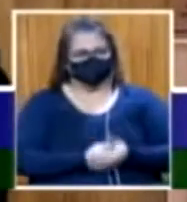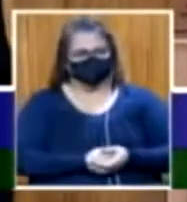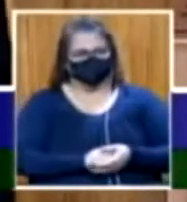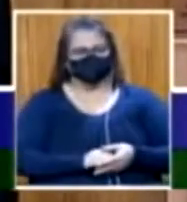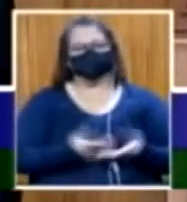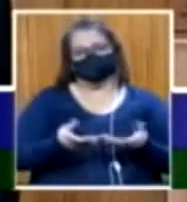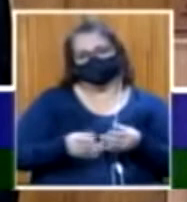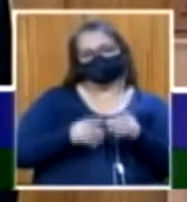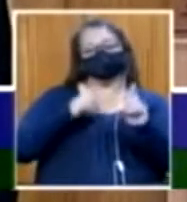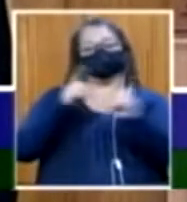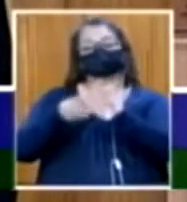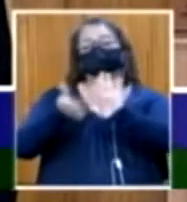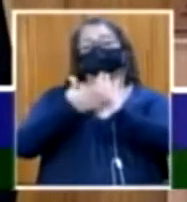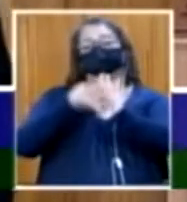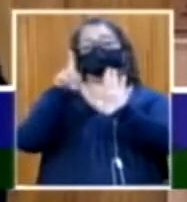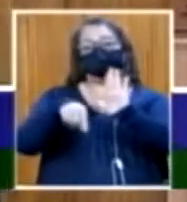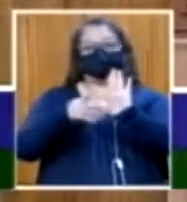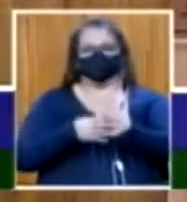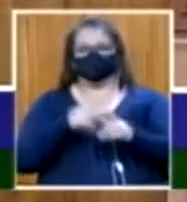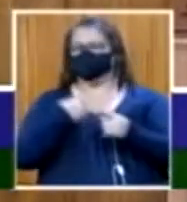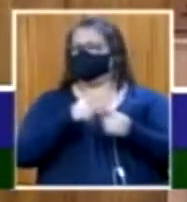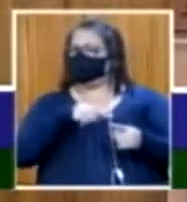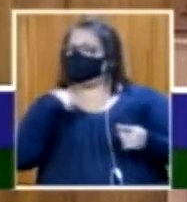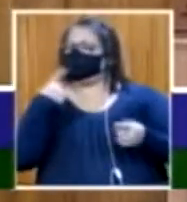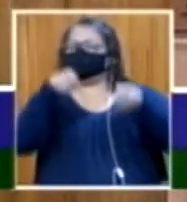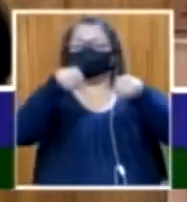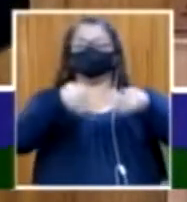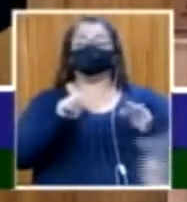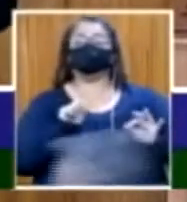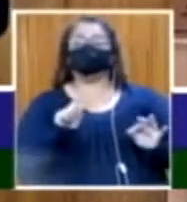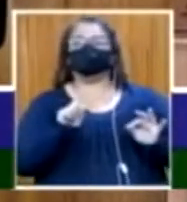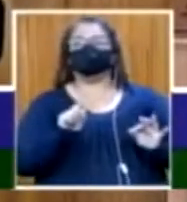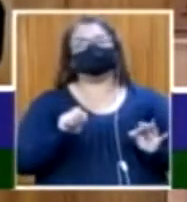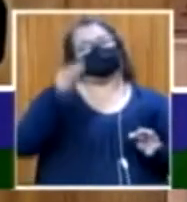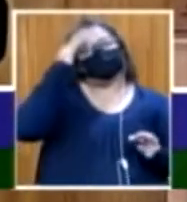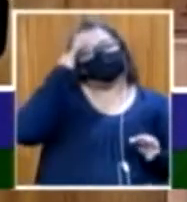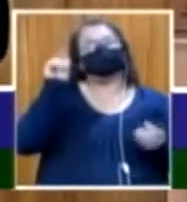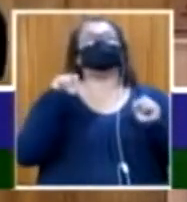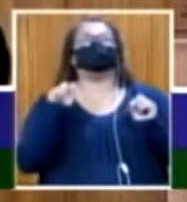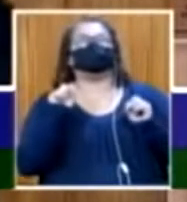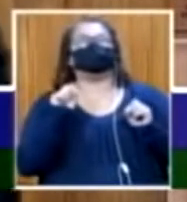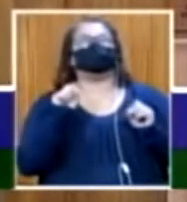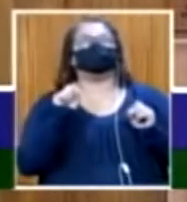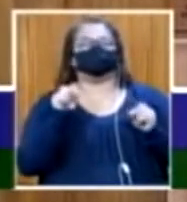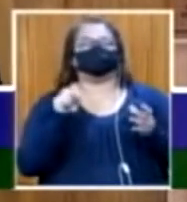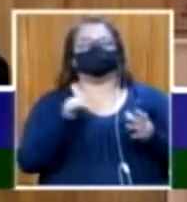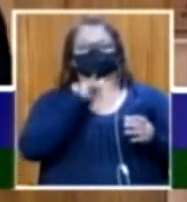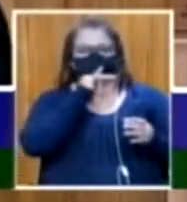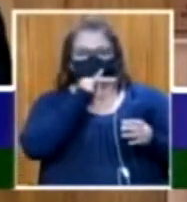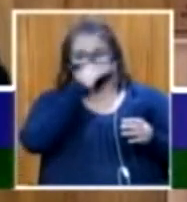de discussão nessa proposta. Porque nós estamos falando o seguinte, imaginemos uma pessoa